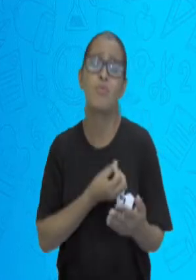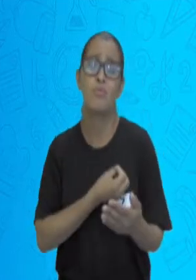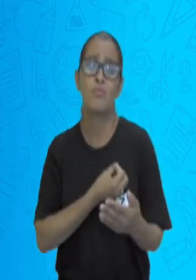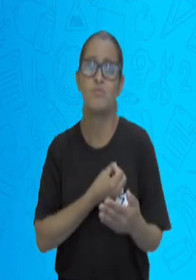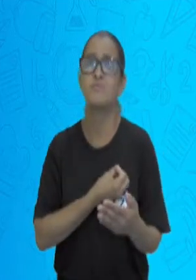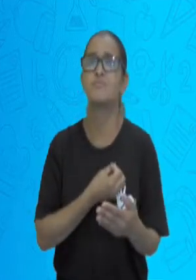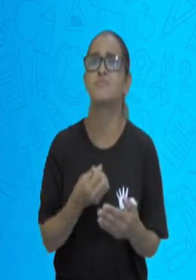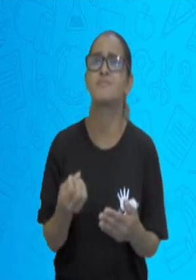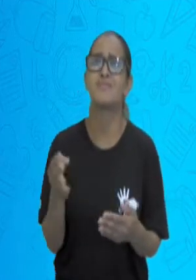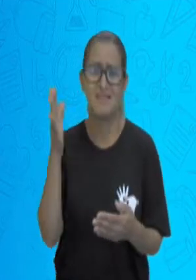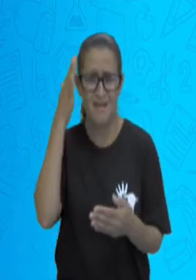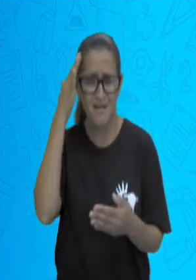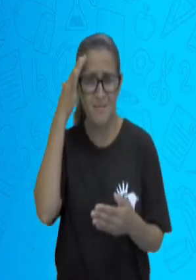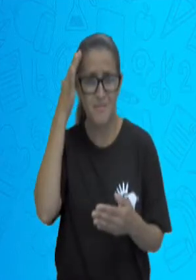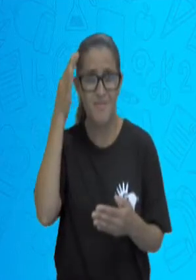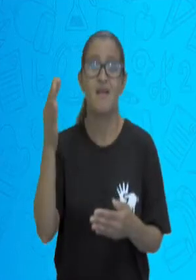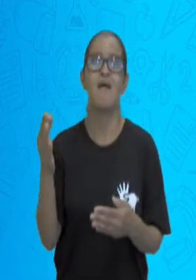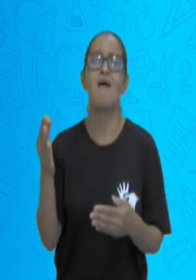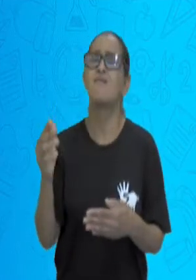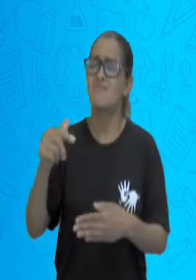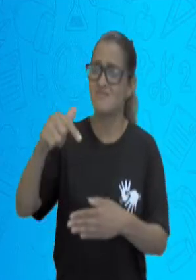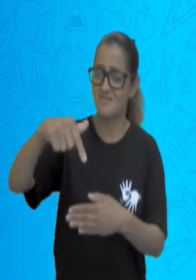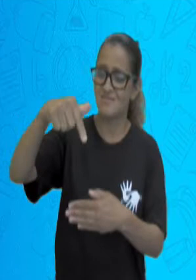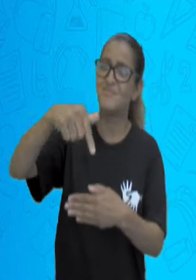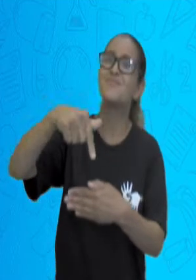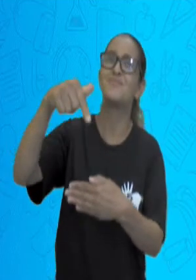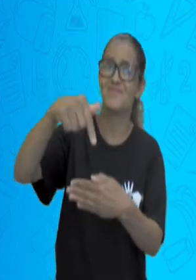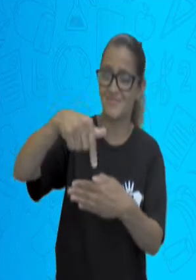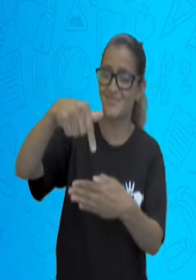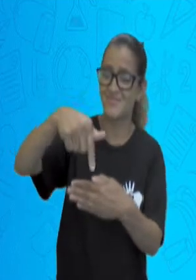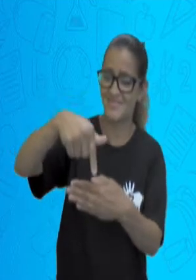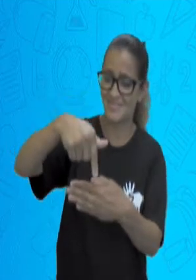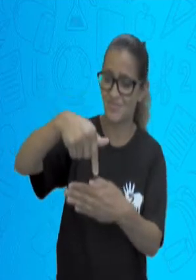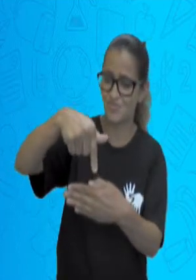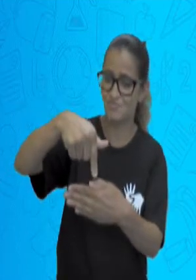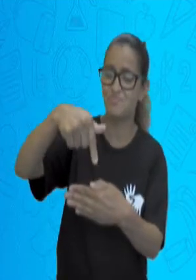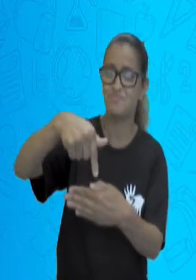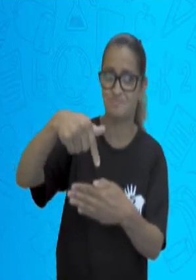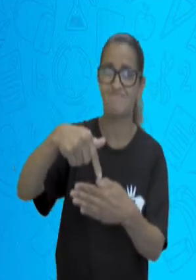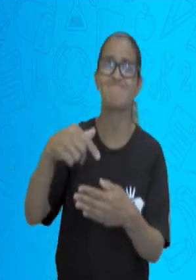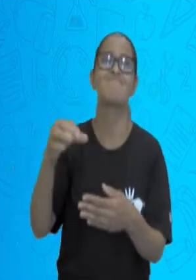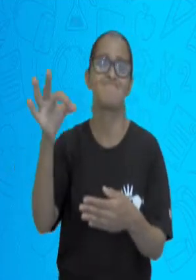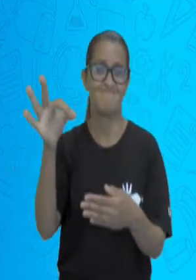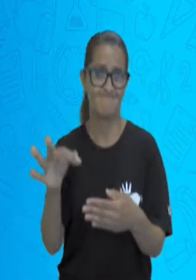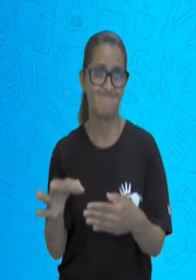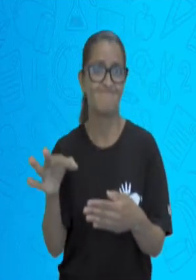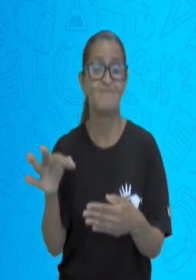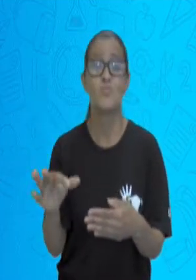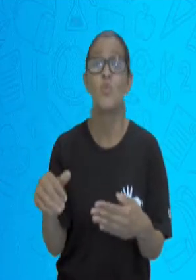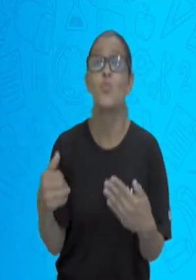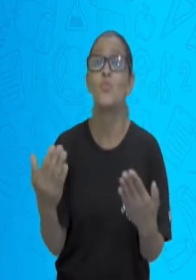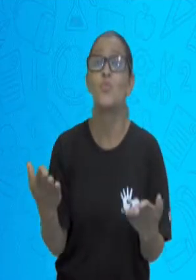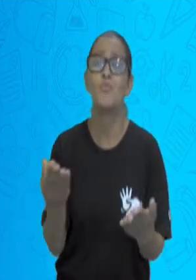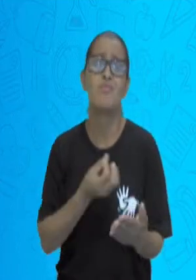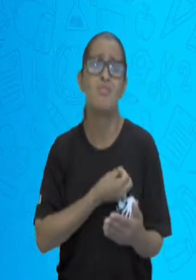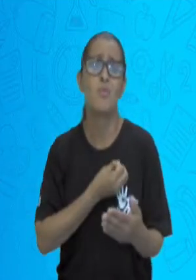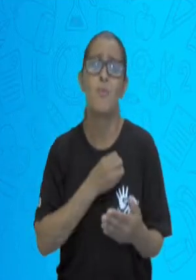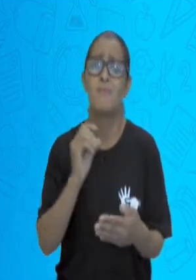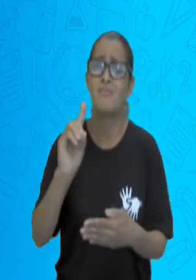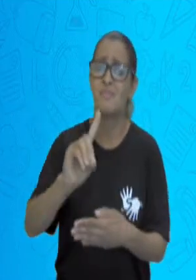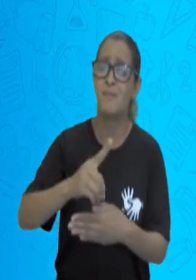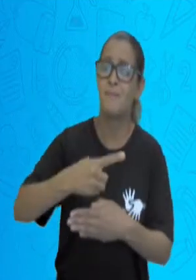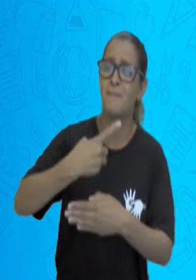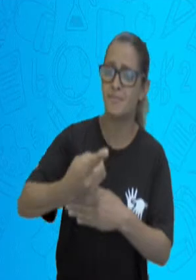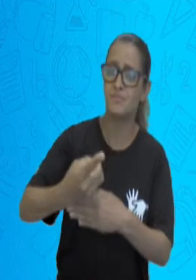6? Muito bem, o número 7. Qual é o número que vem depois